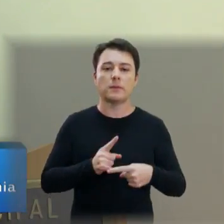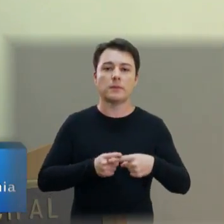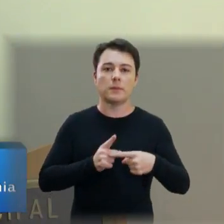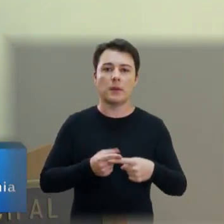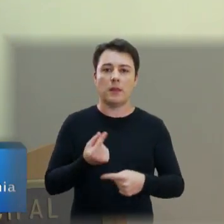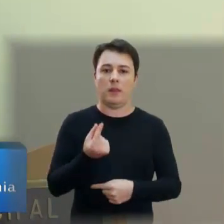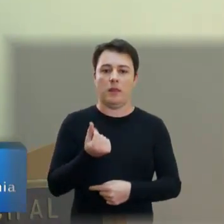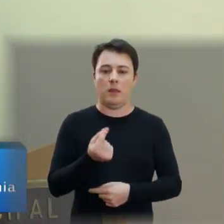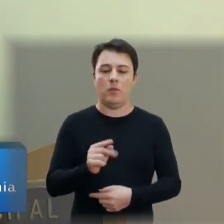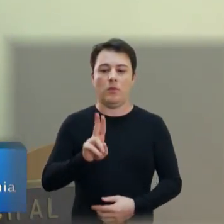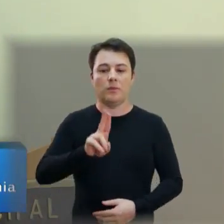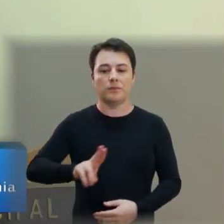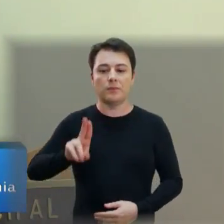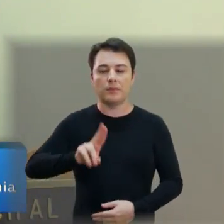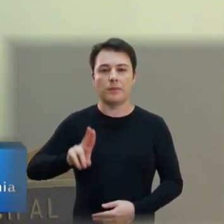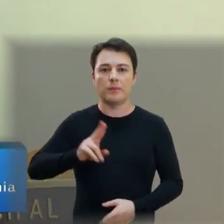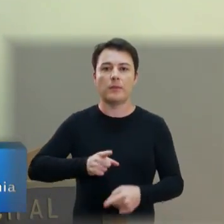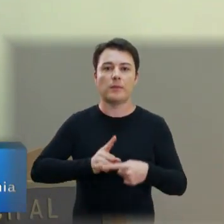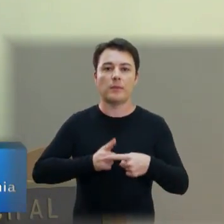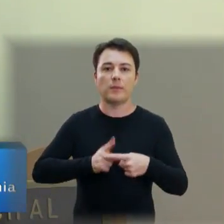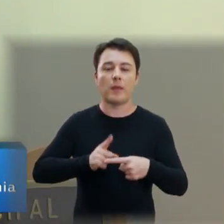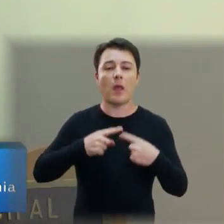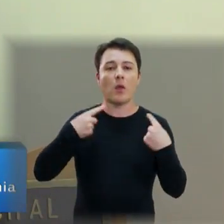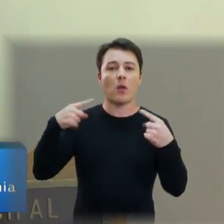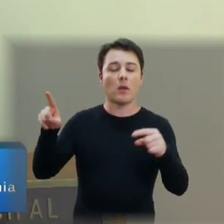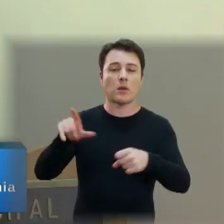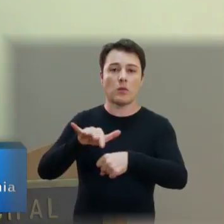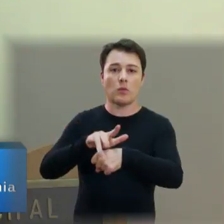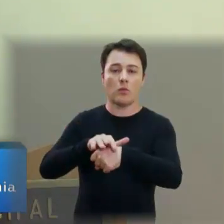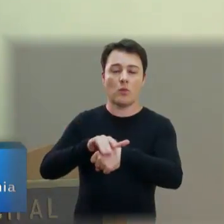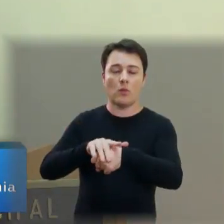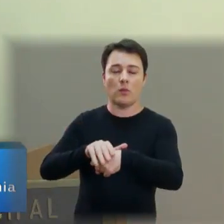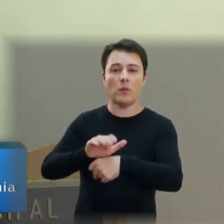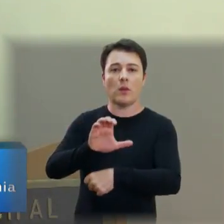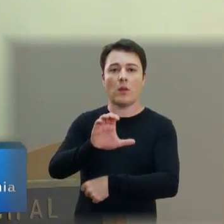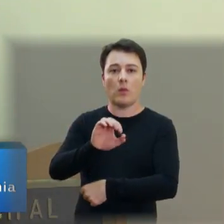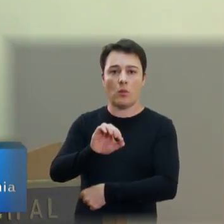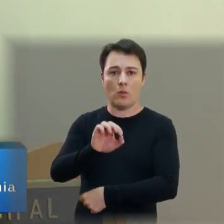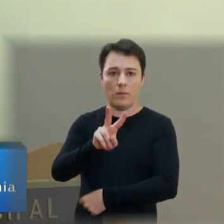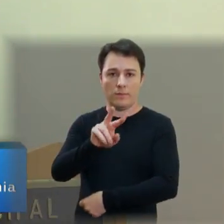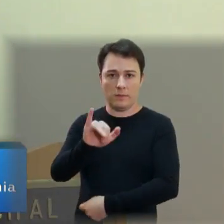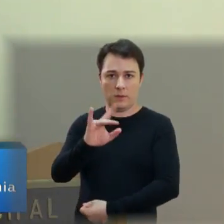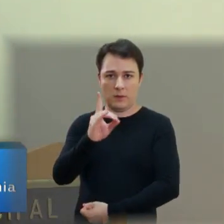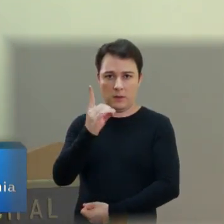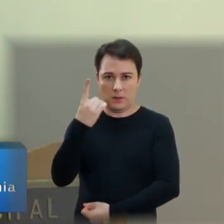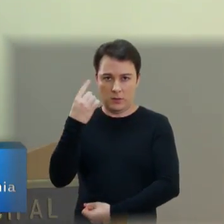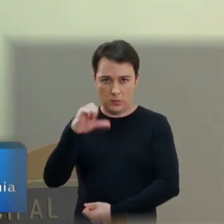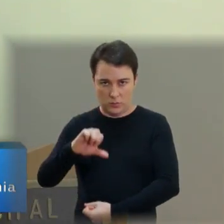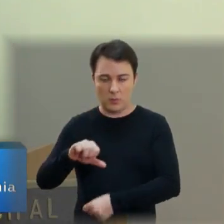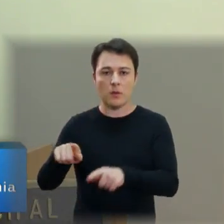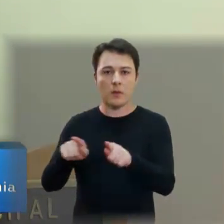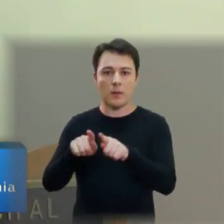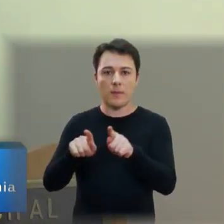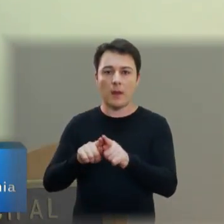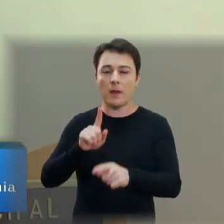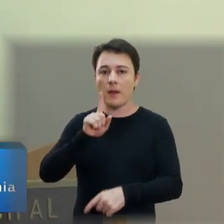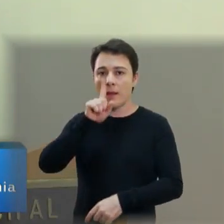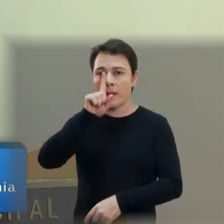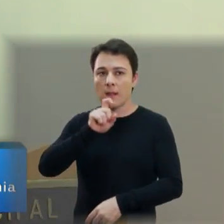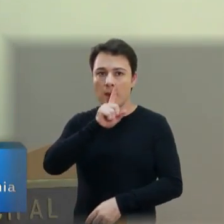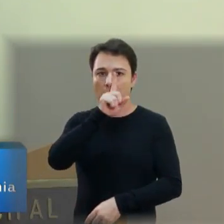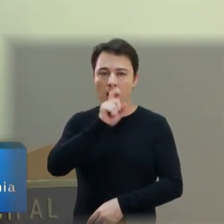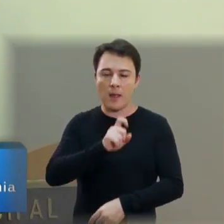recursos financeiros destinados ao combate à Covid-19, englobando aquisição de testes para diagnóstico